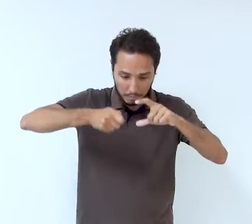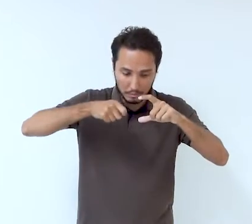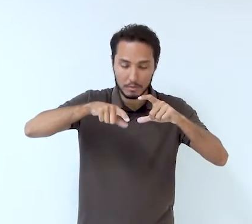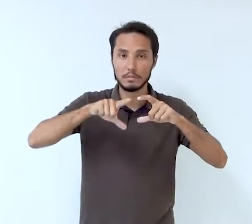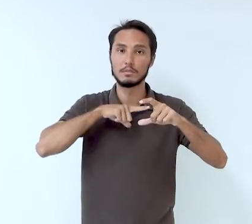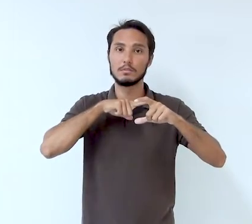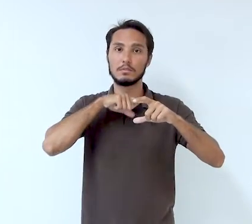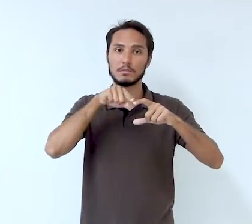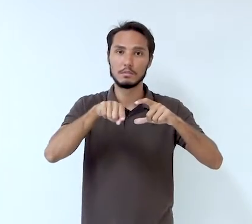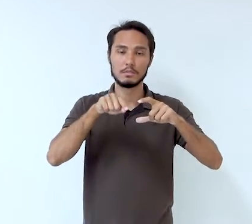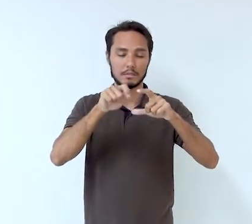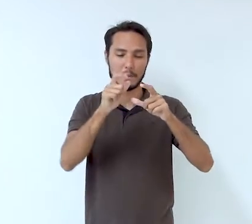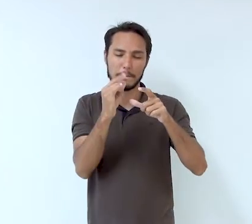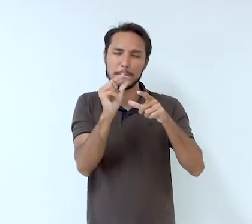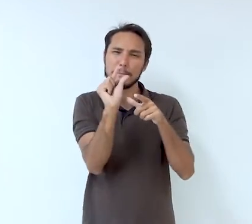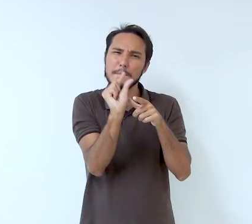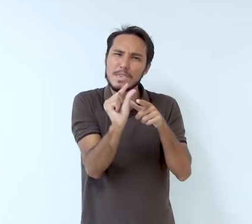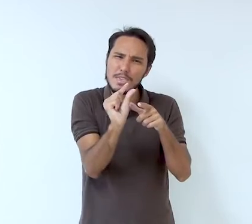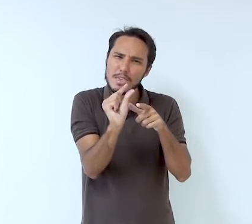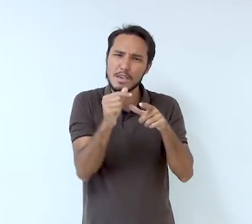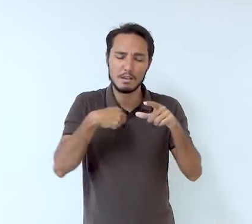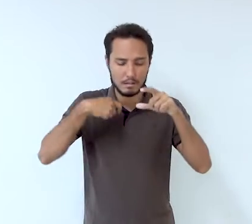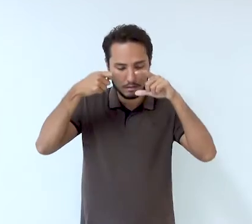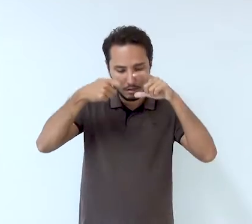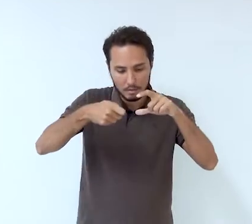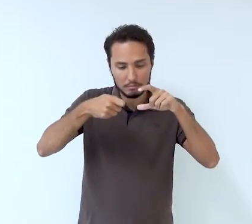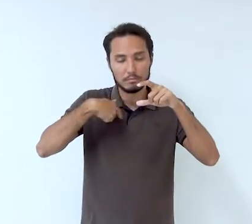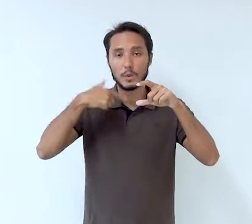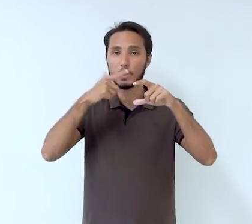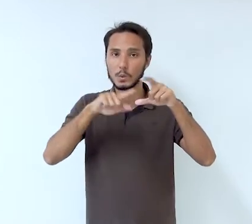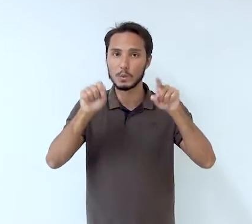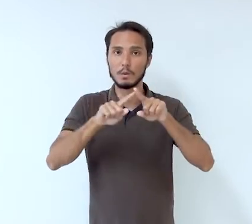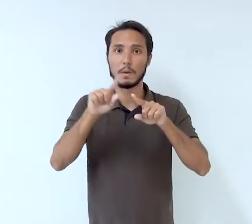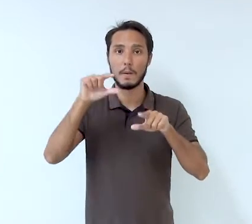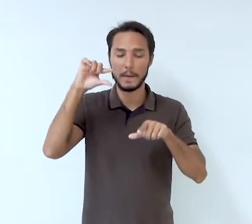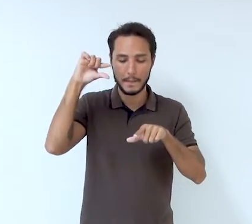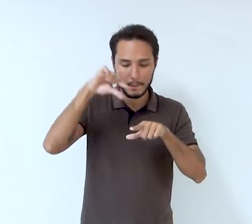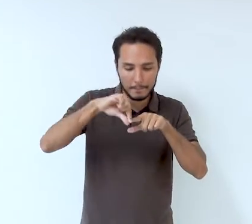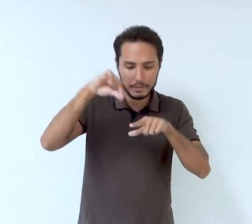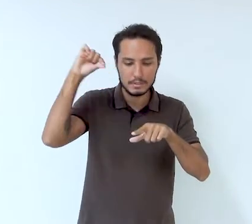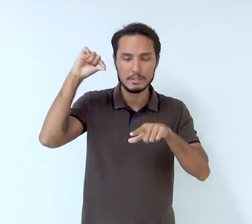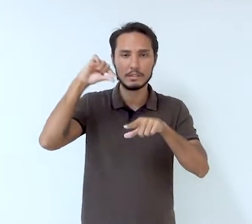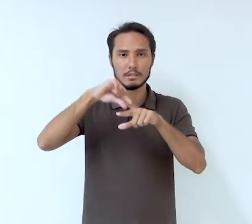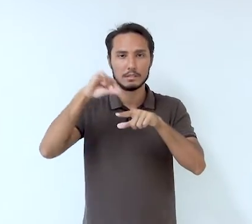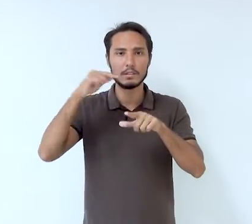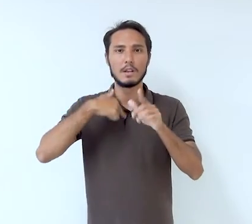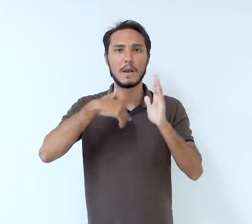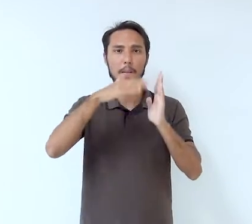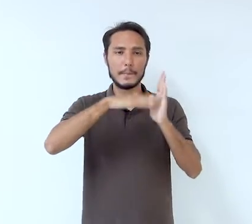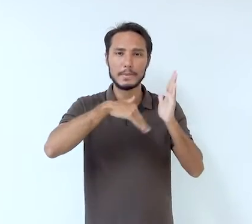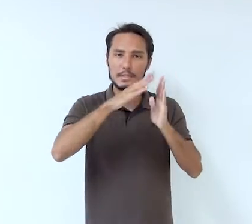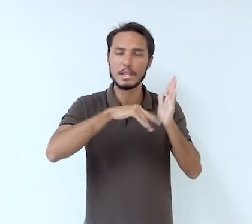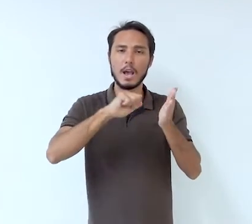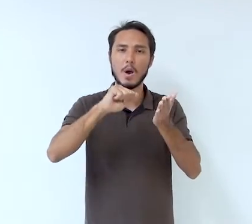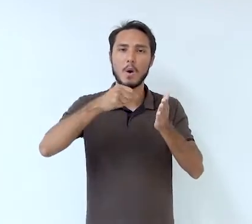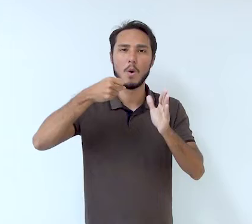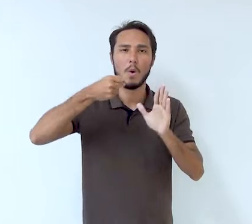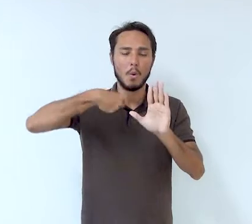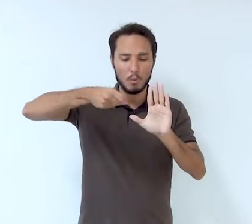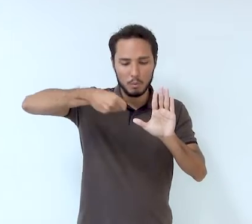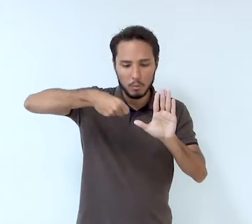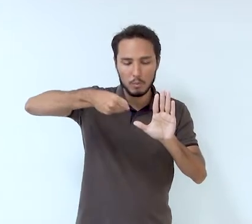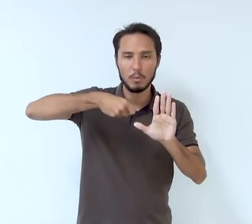componentes eles possuem inscrições muito pequenas. Uma pinça, pincel e escova